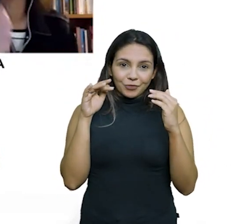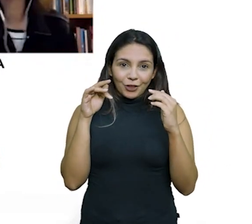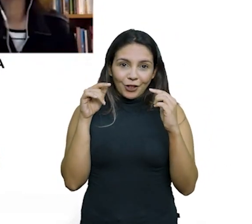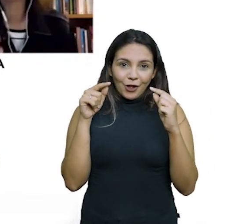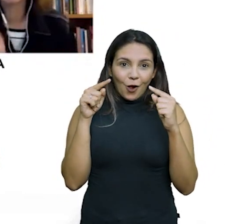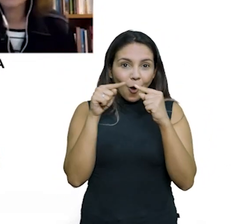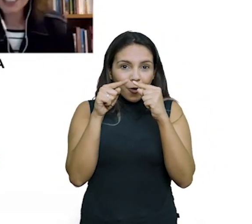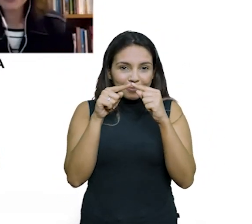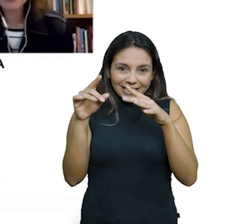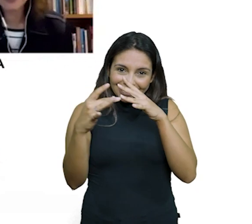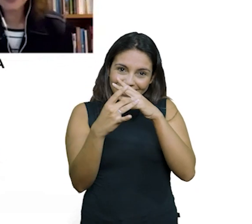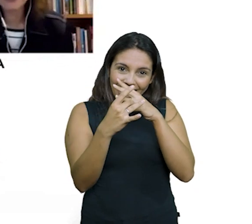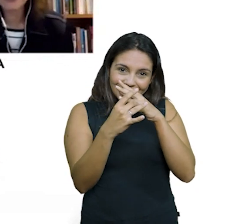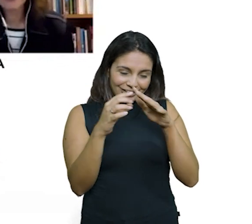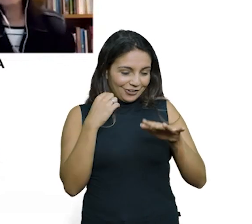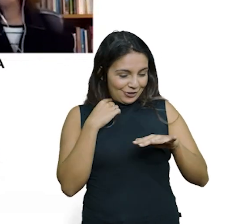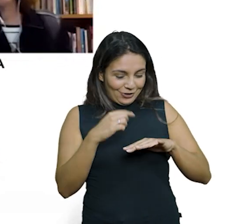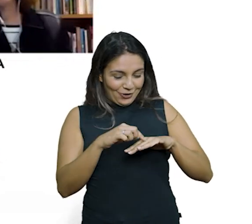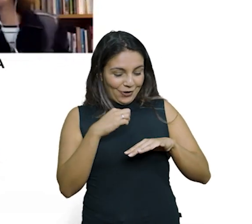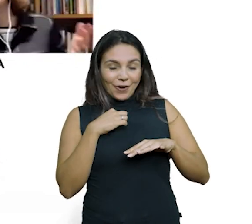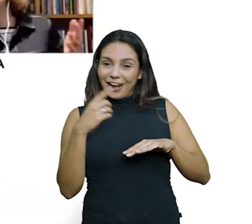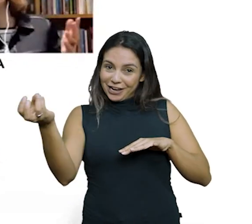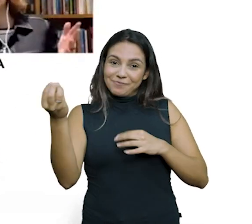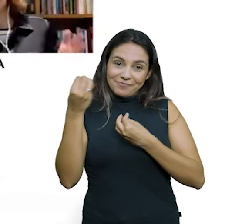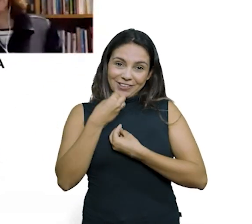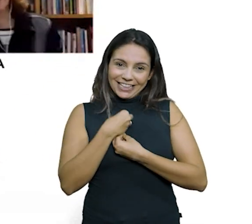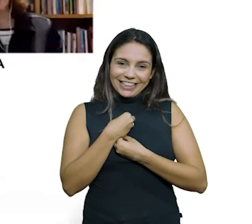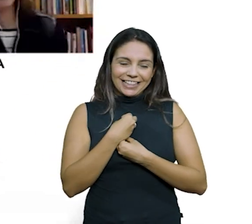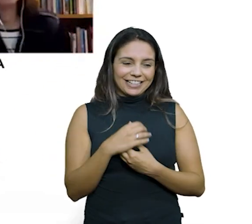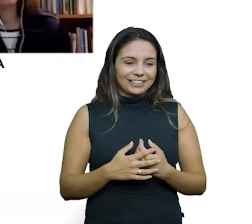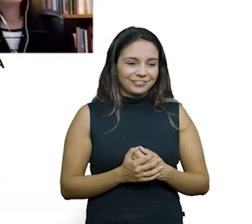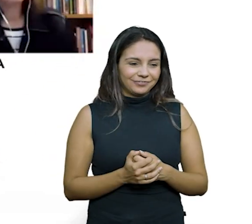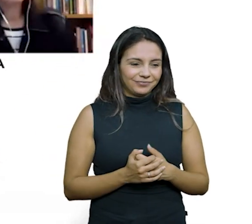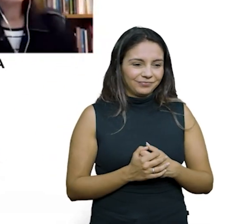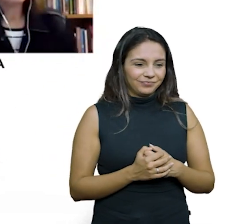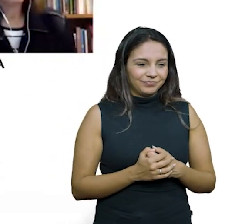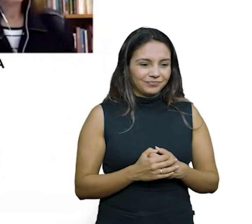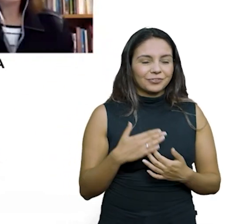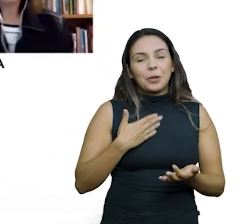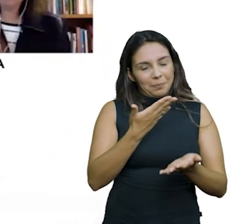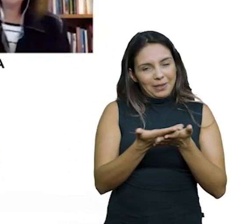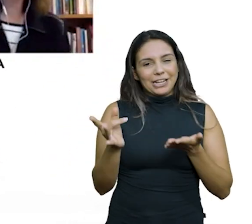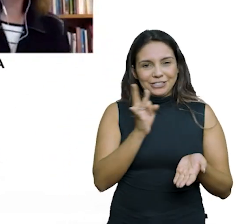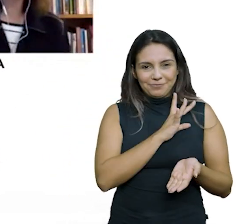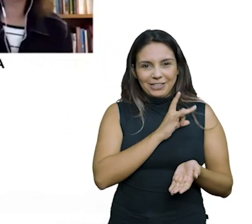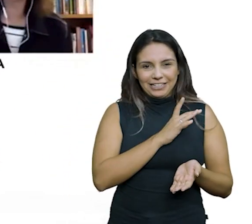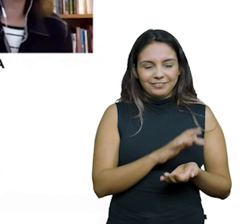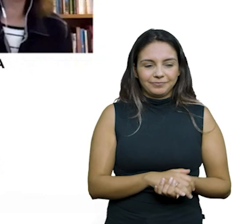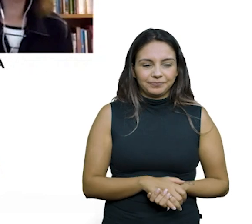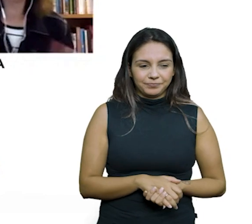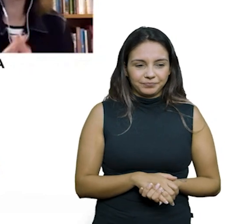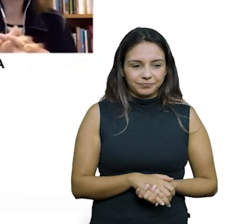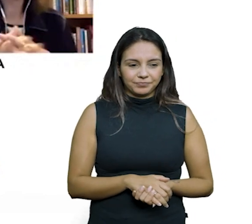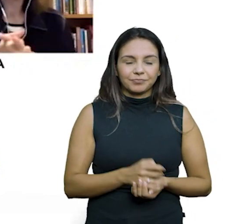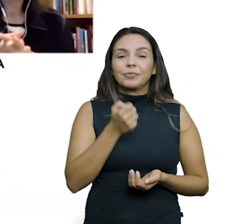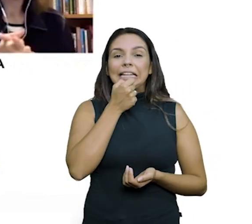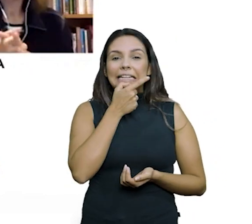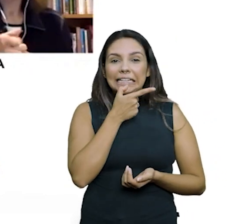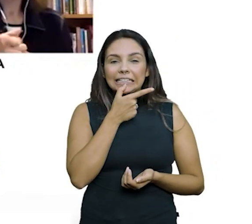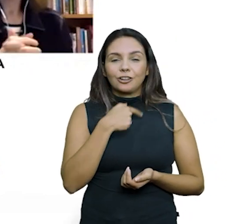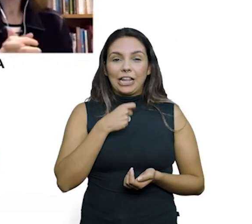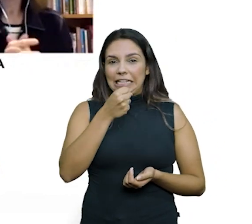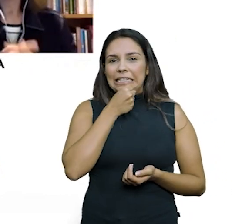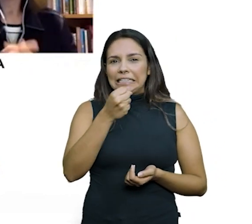combinando com seu anel. Maravilha. Meu Deus do céu, né? Aí eu perdi o medo, mas é